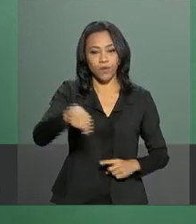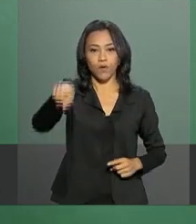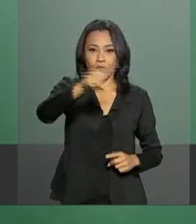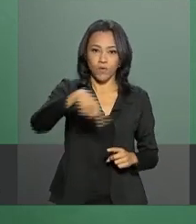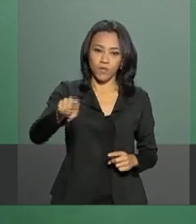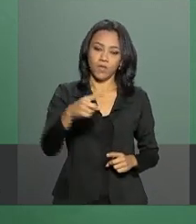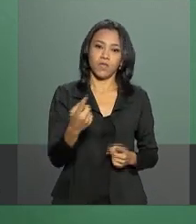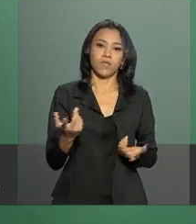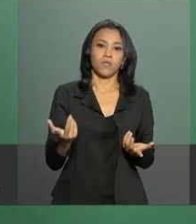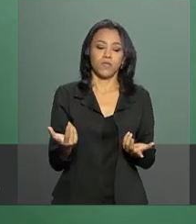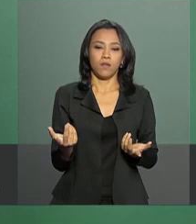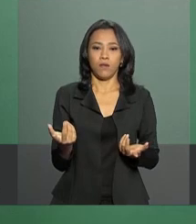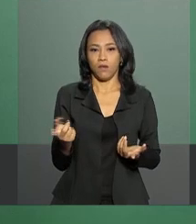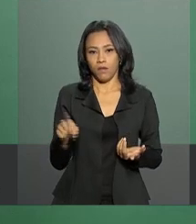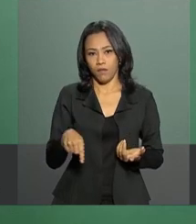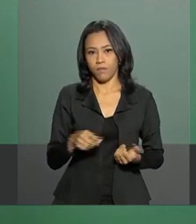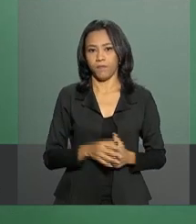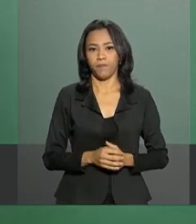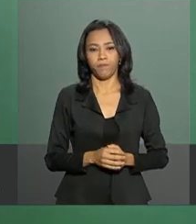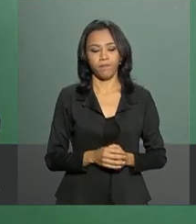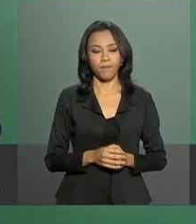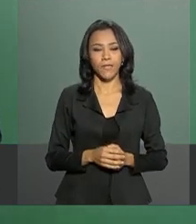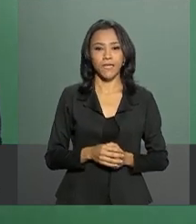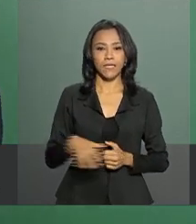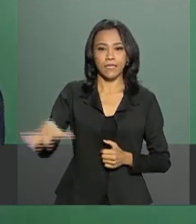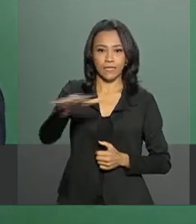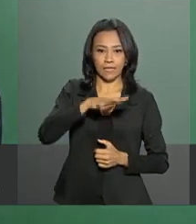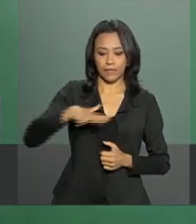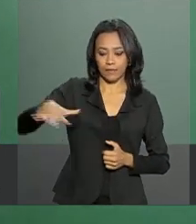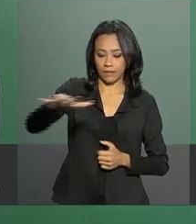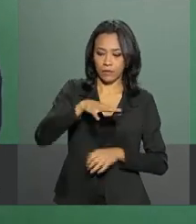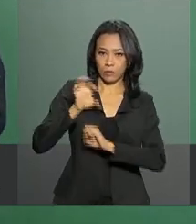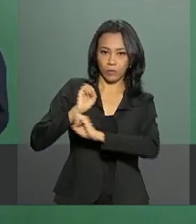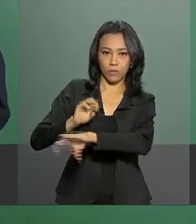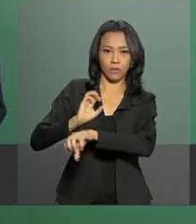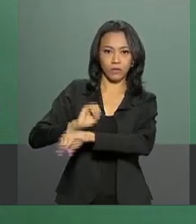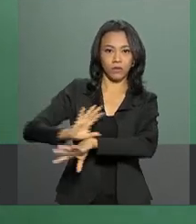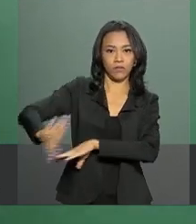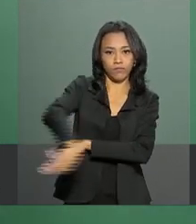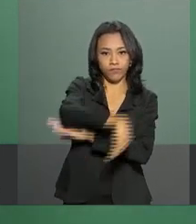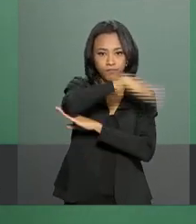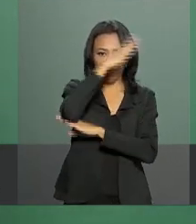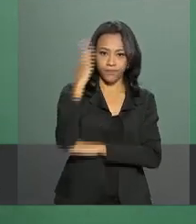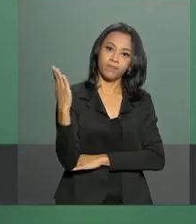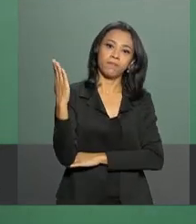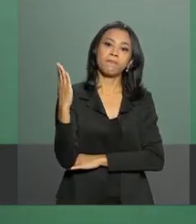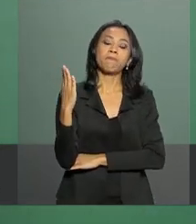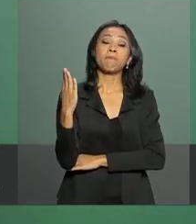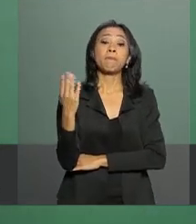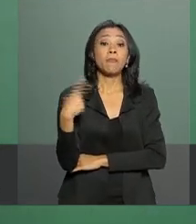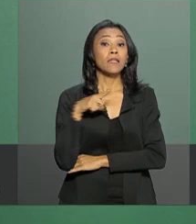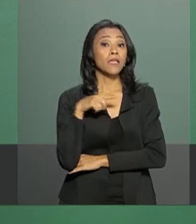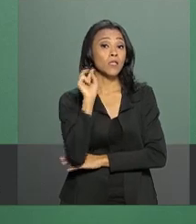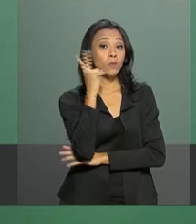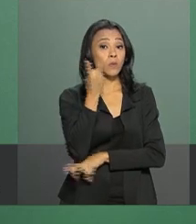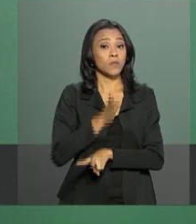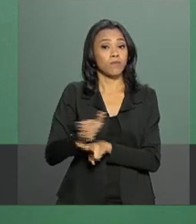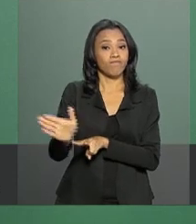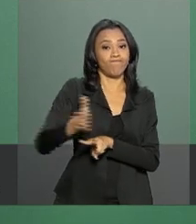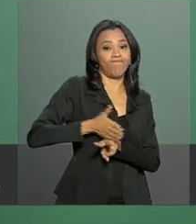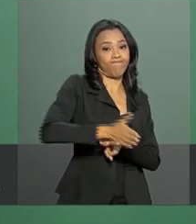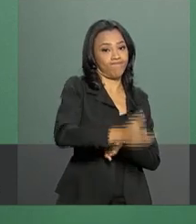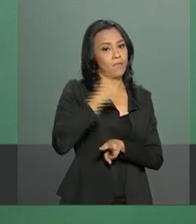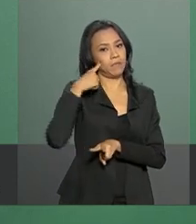que no caso da do ensino em tempo integral na verdade há duas vertentes a ser